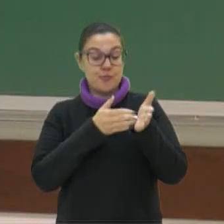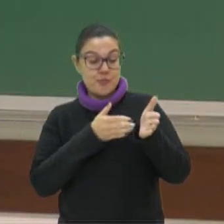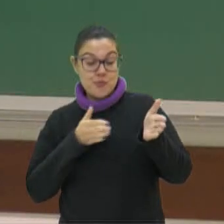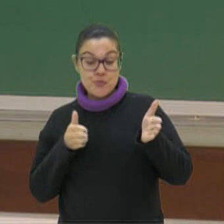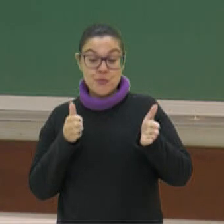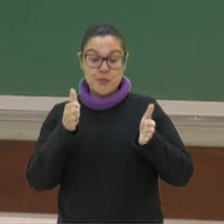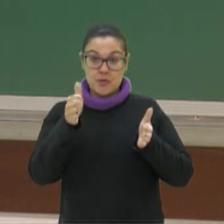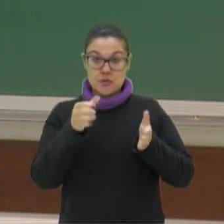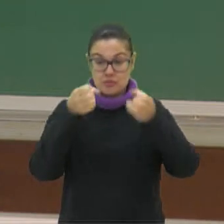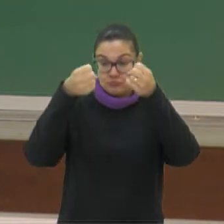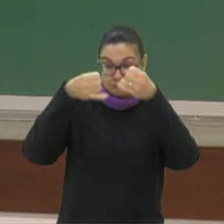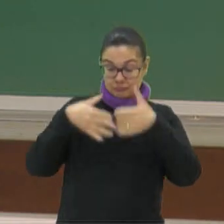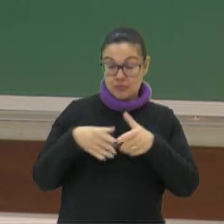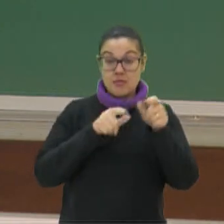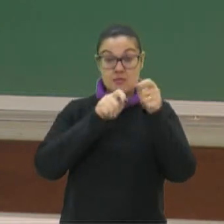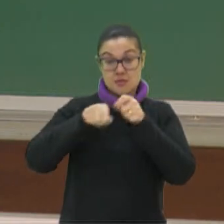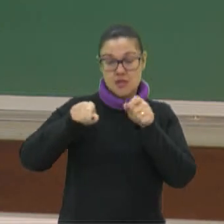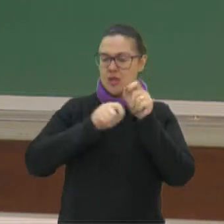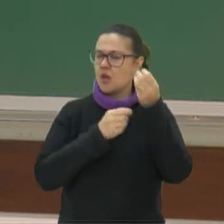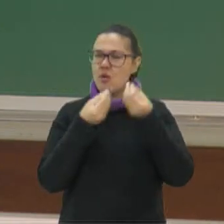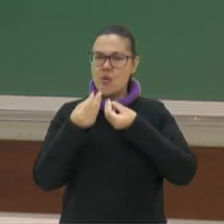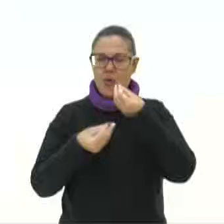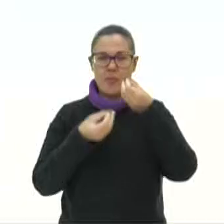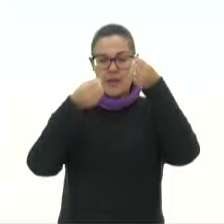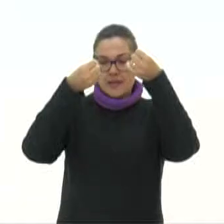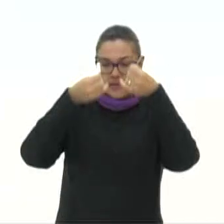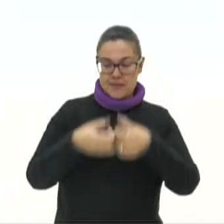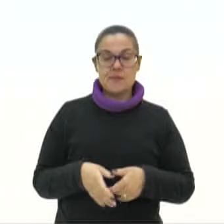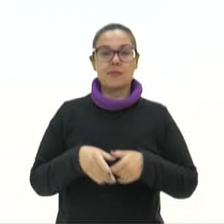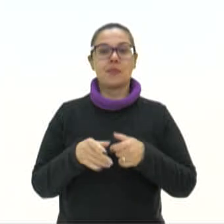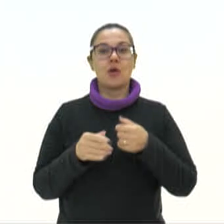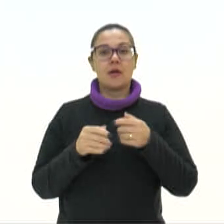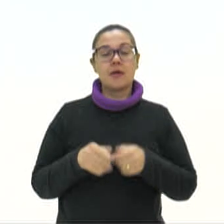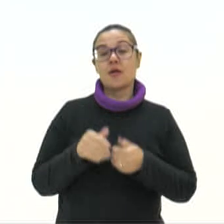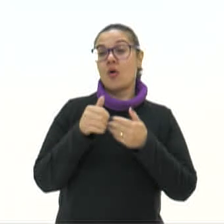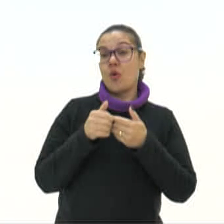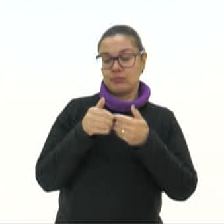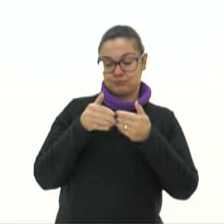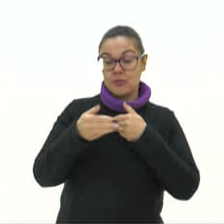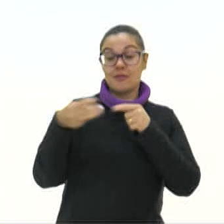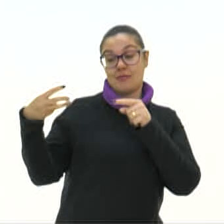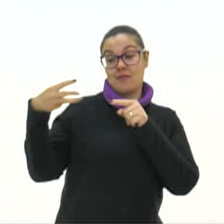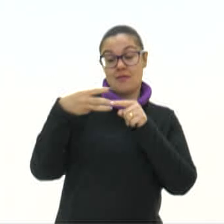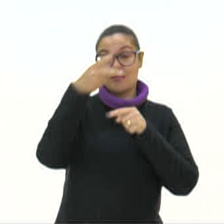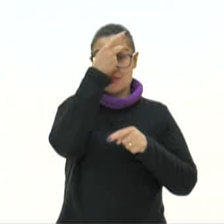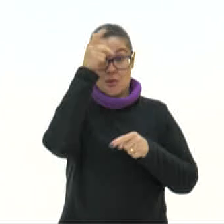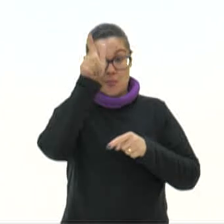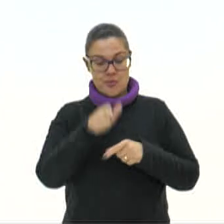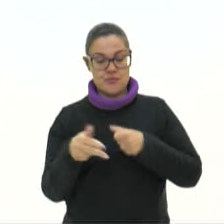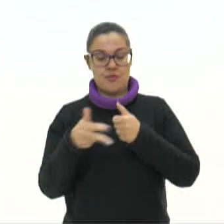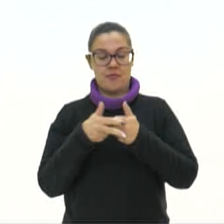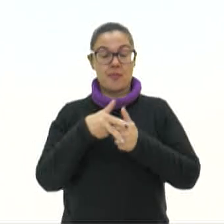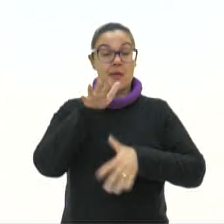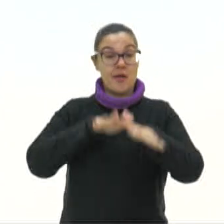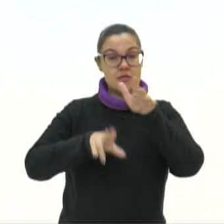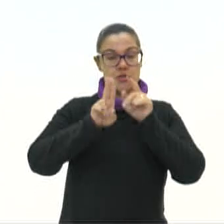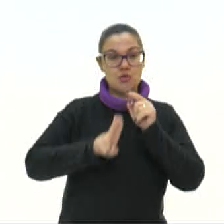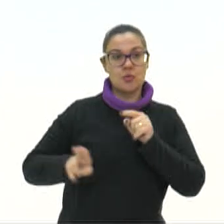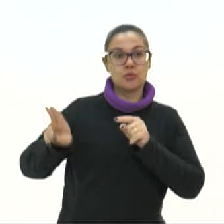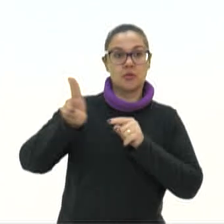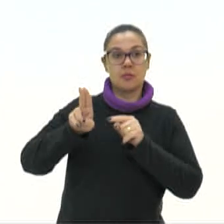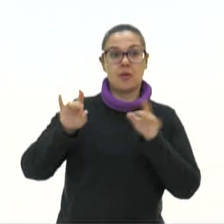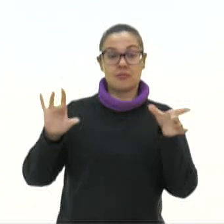indireto, as características do discurso indireto, ele é narrado sempre ou quase sempre em terceira pessoa. Algumas vezes são utilizados os verbos